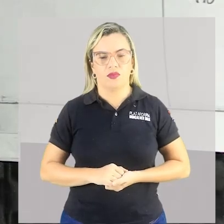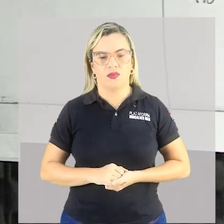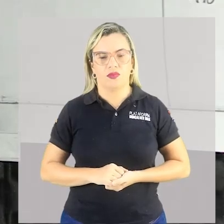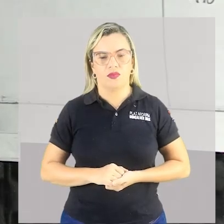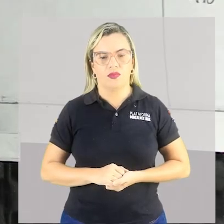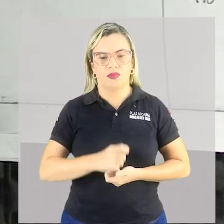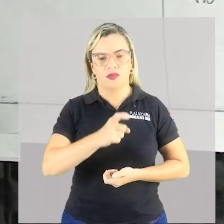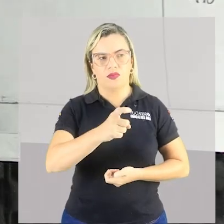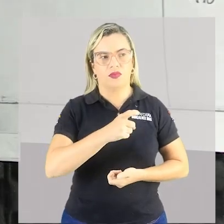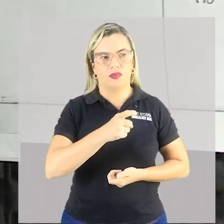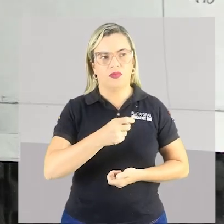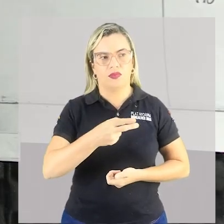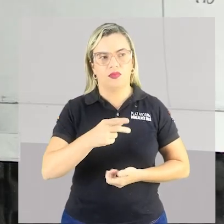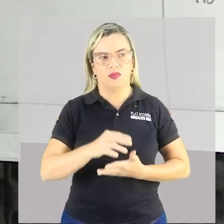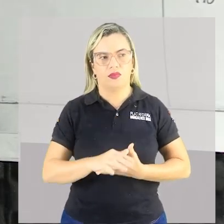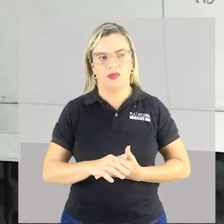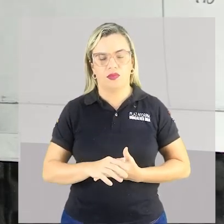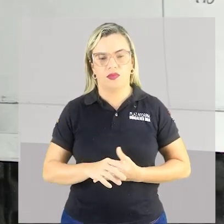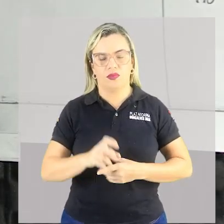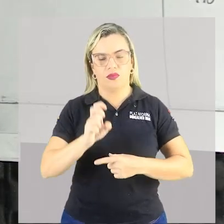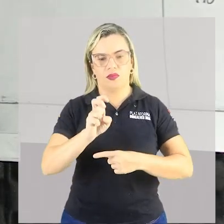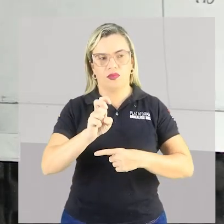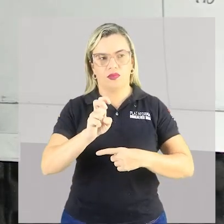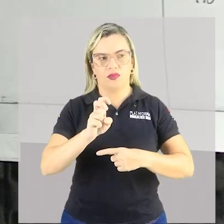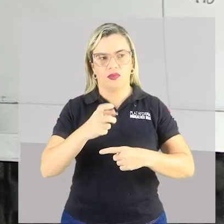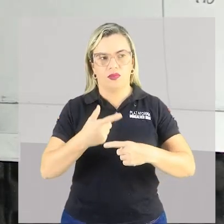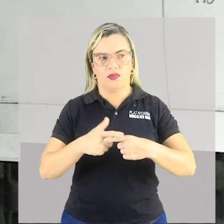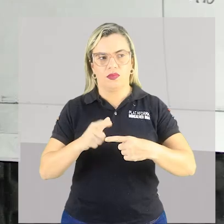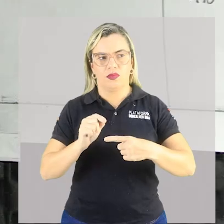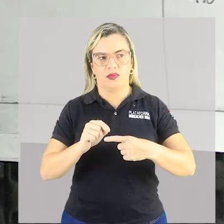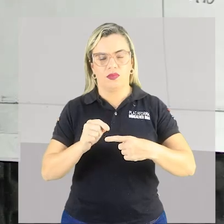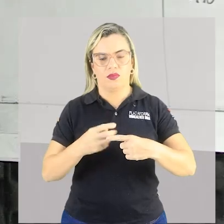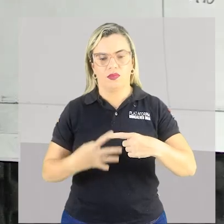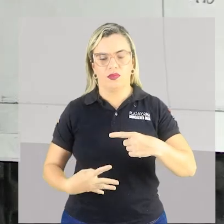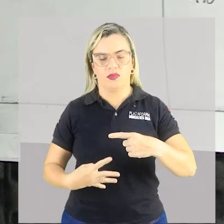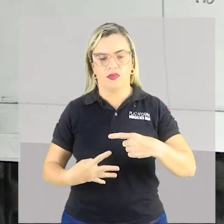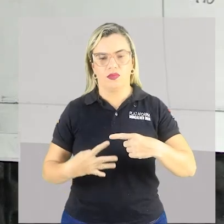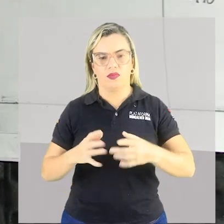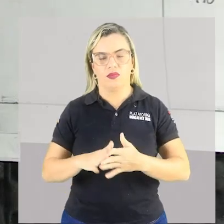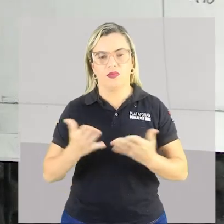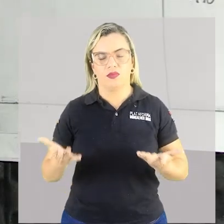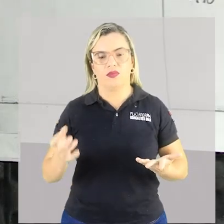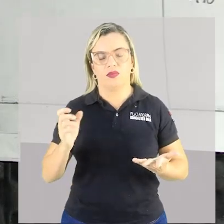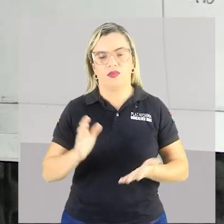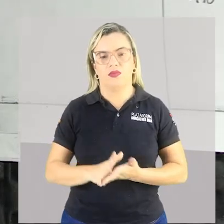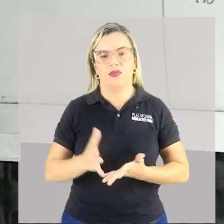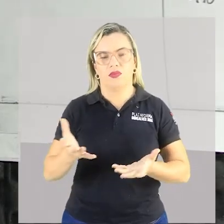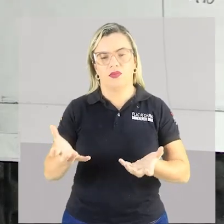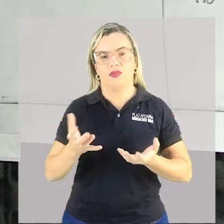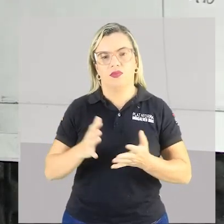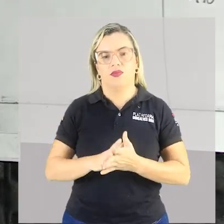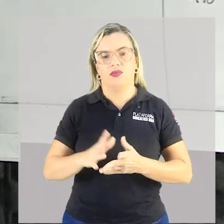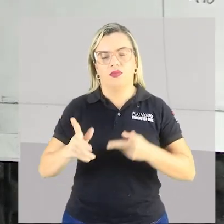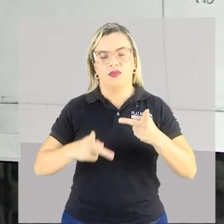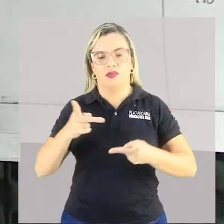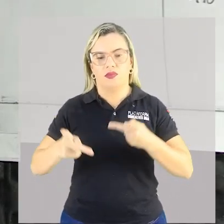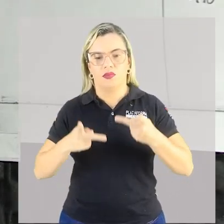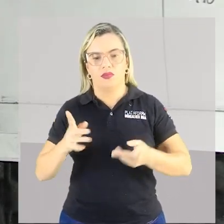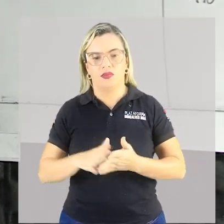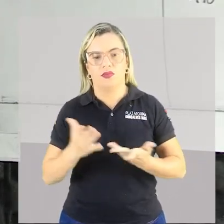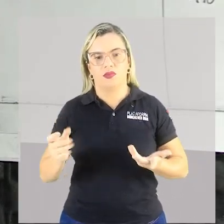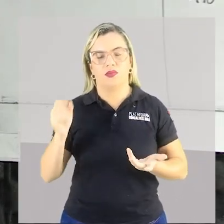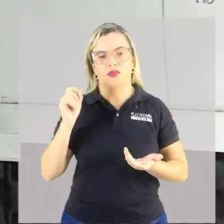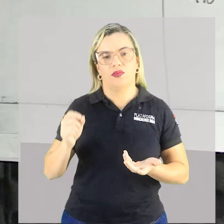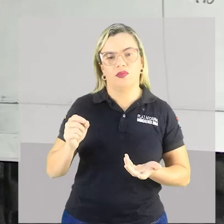Então, x é igual a 5 sobre 4. O que eu estou querendo dizer aqui para ti? Eu estou querendo